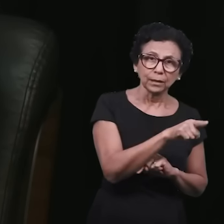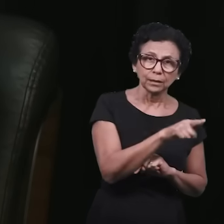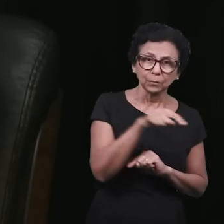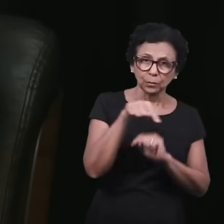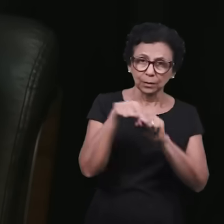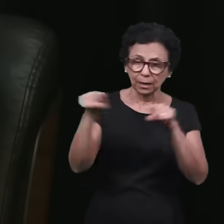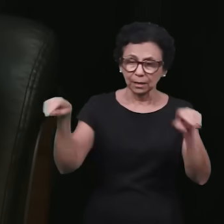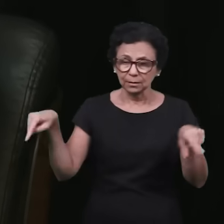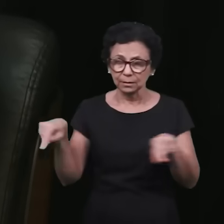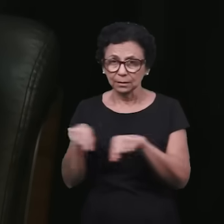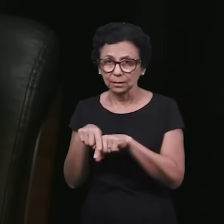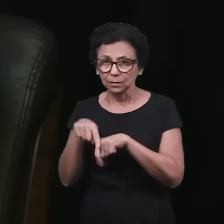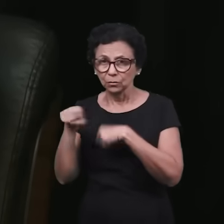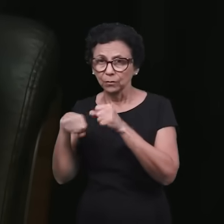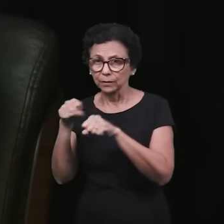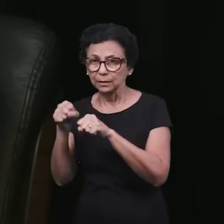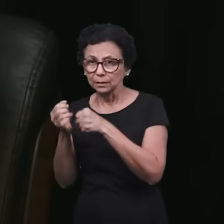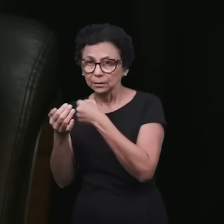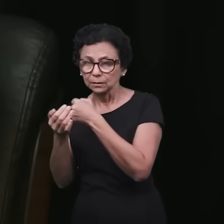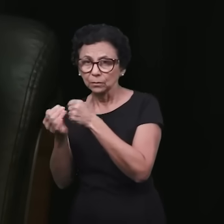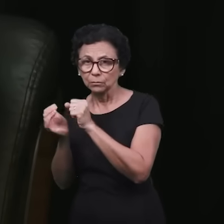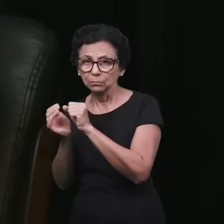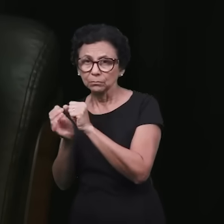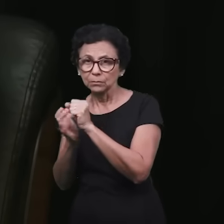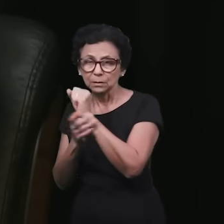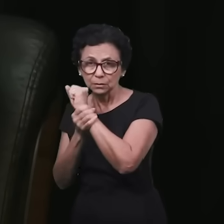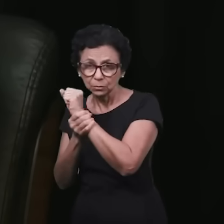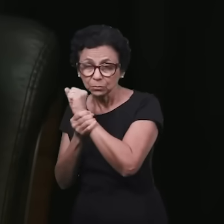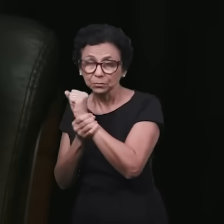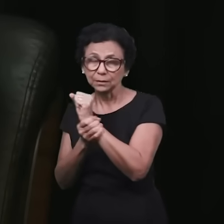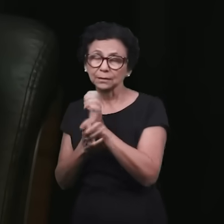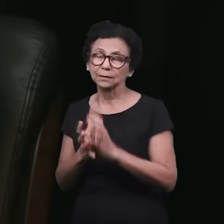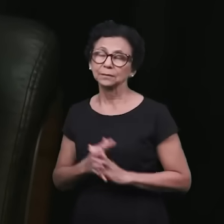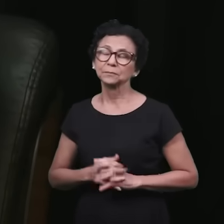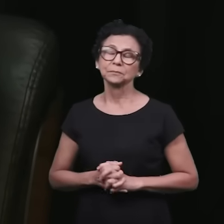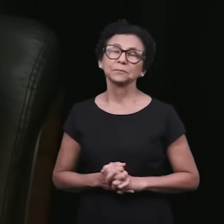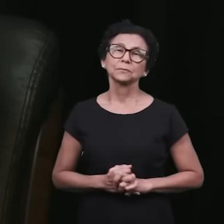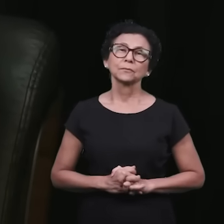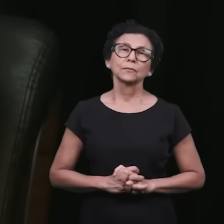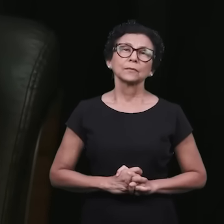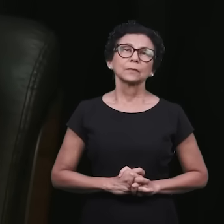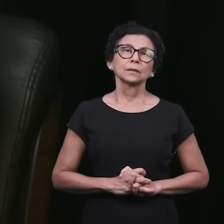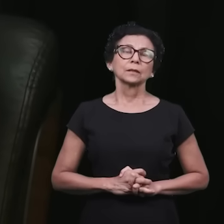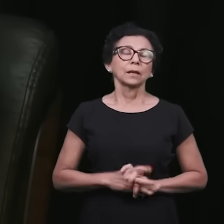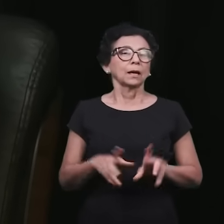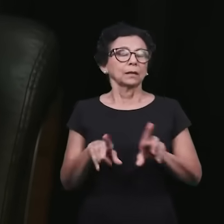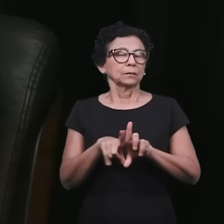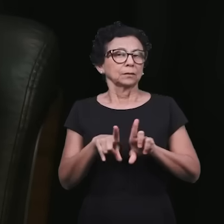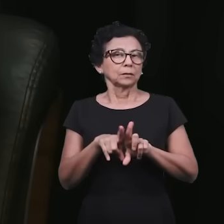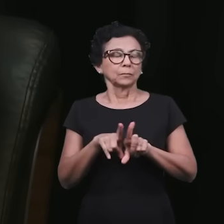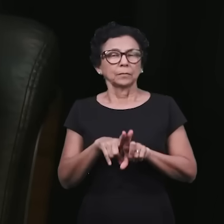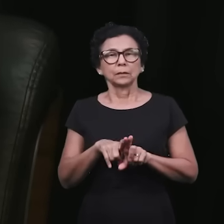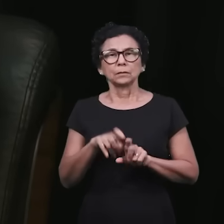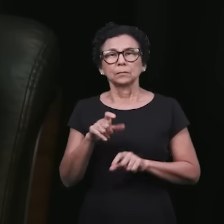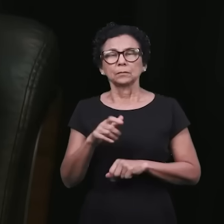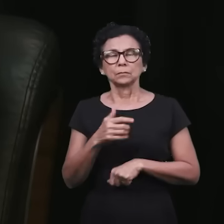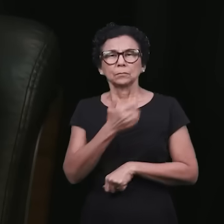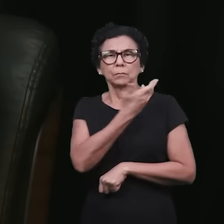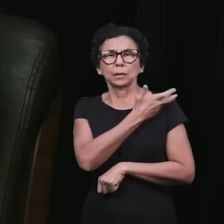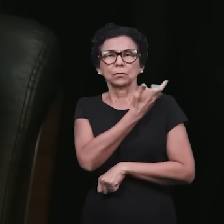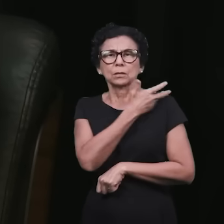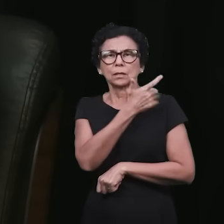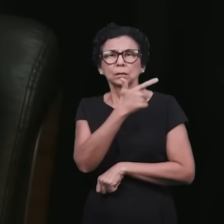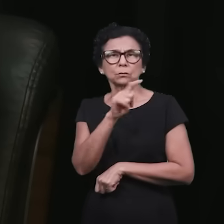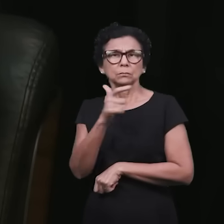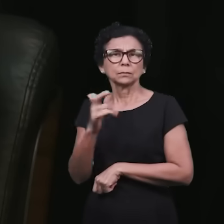outros. Então, primeiro o seguinte, que não há acepção de pessoas, né? Nós tratamos todos juntos. Mas essa